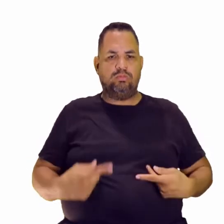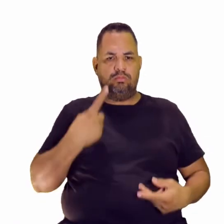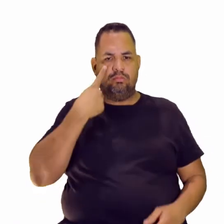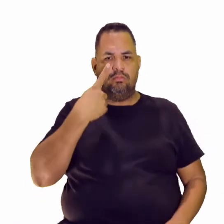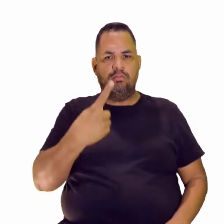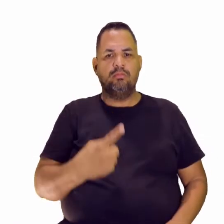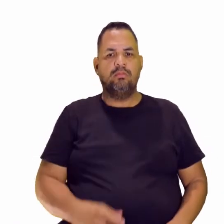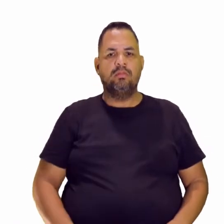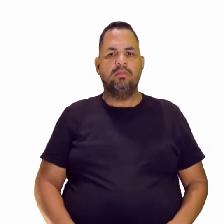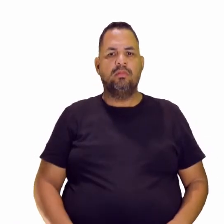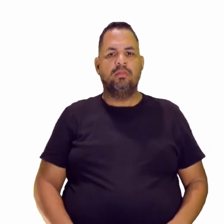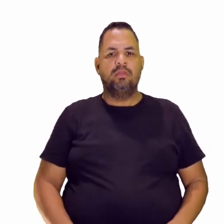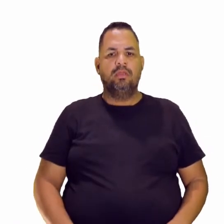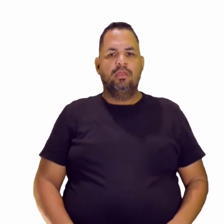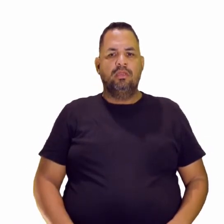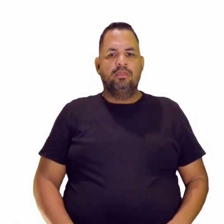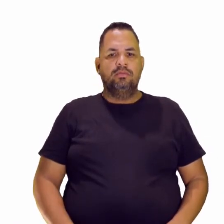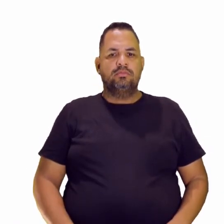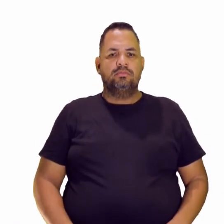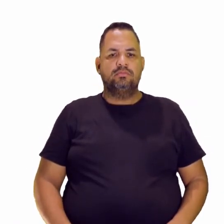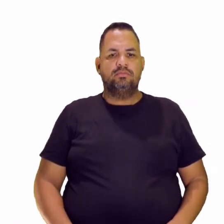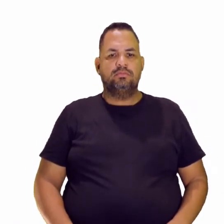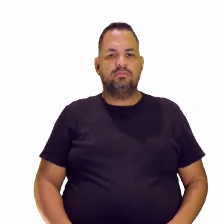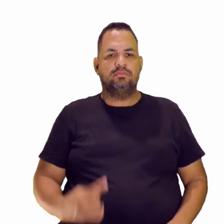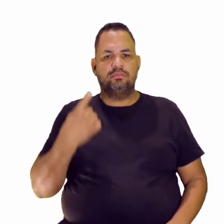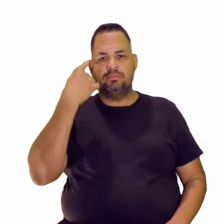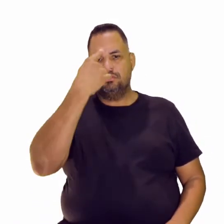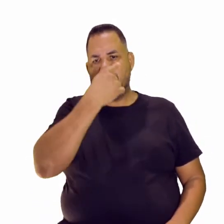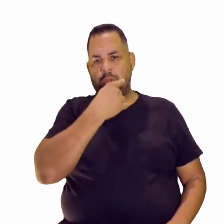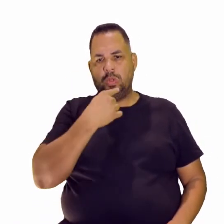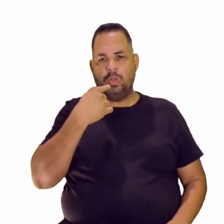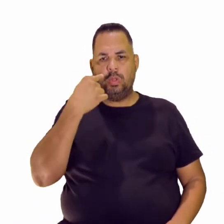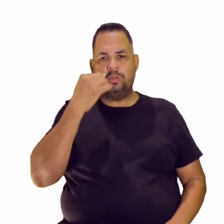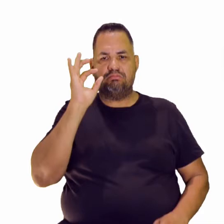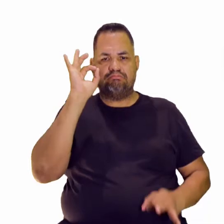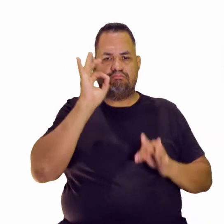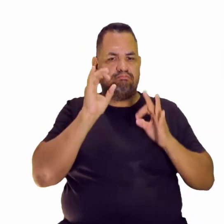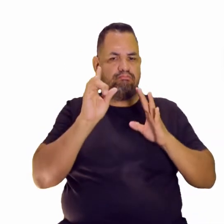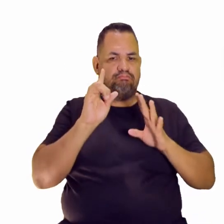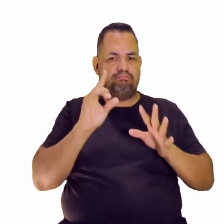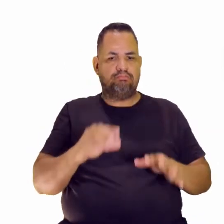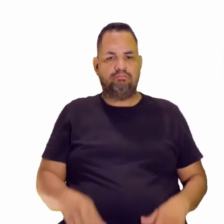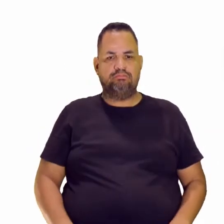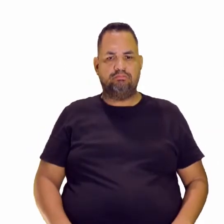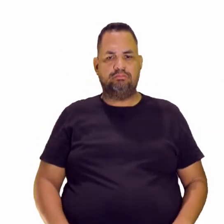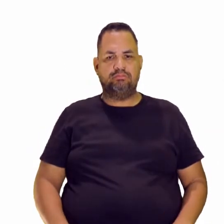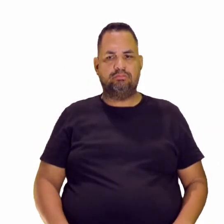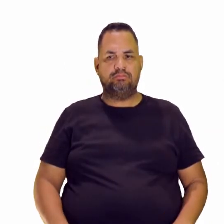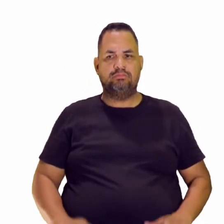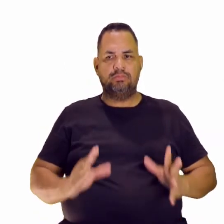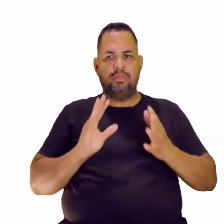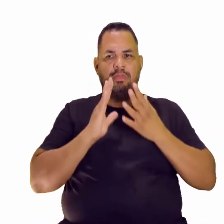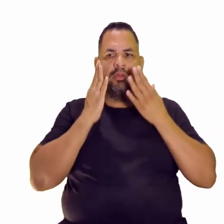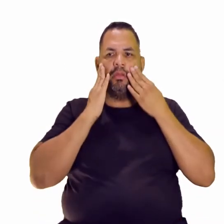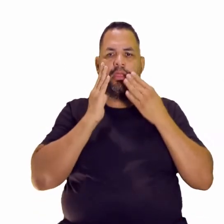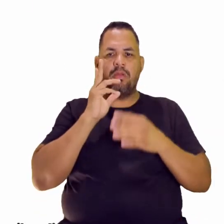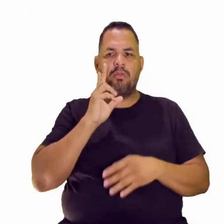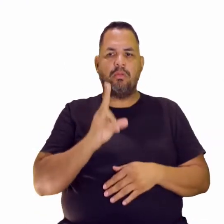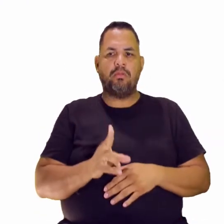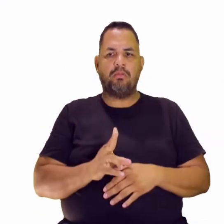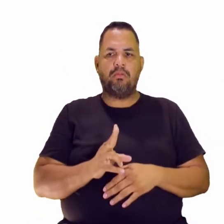Observe, né? Os rostos aí, não é aquele rosto que praticamente imita